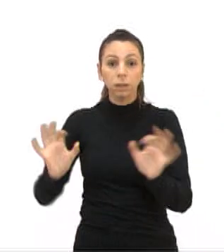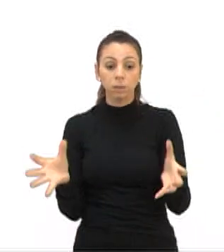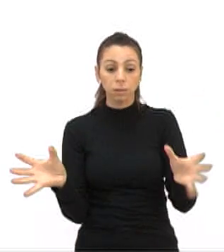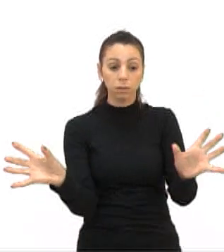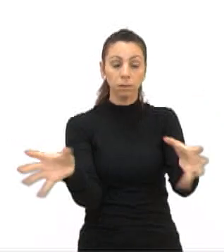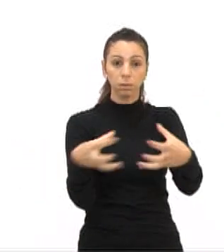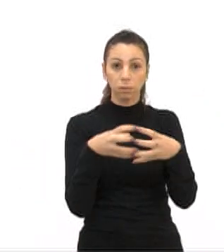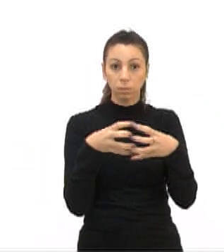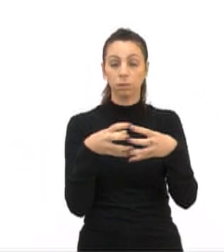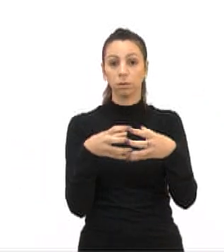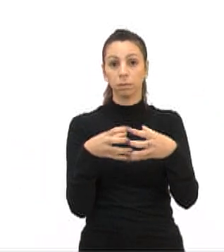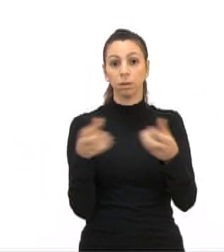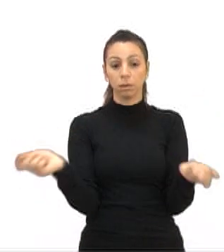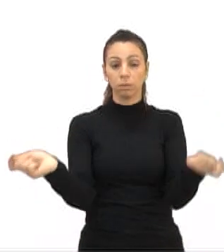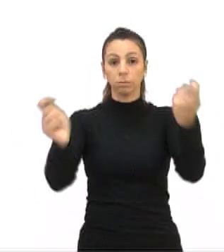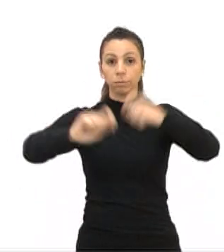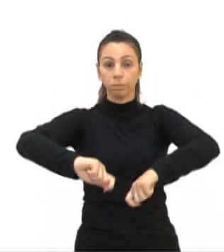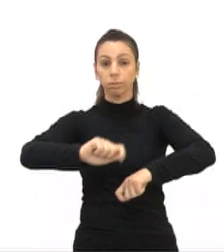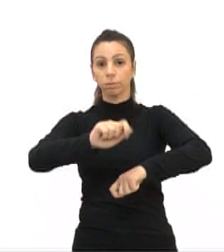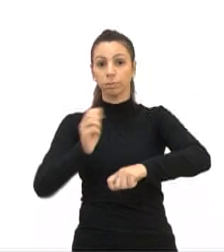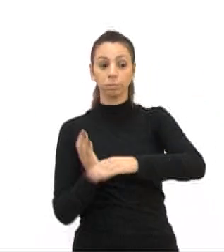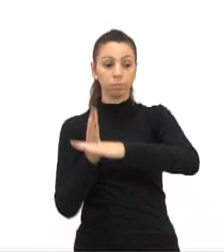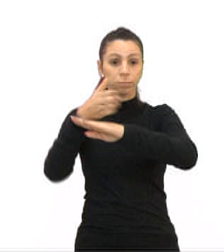dos indivíduos que deles participam.